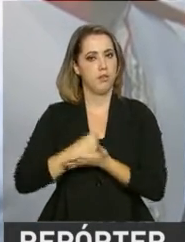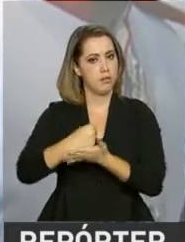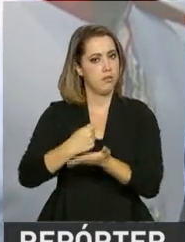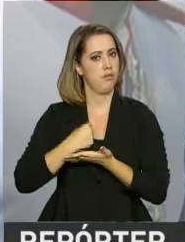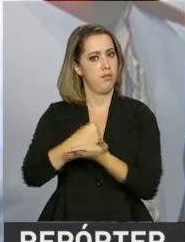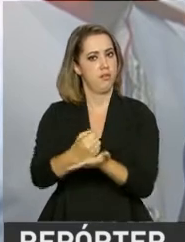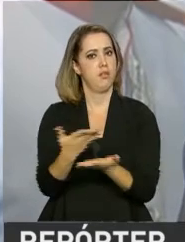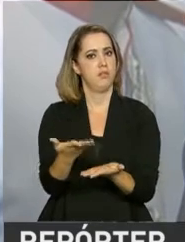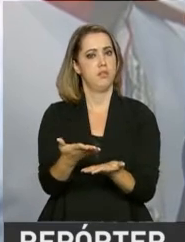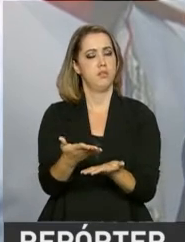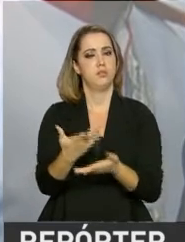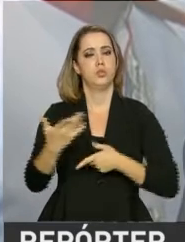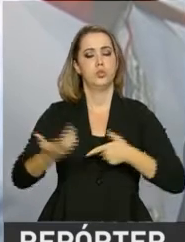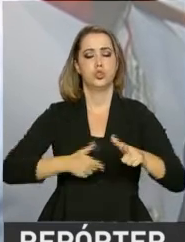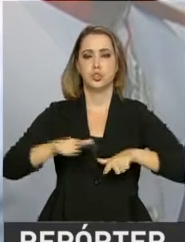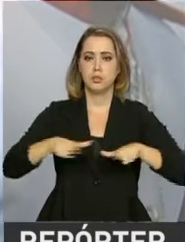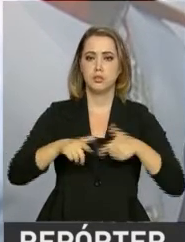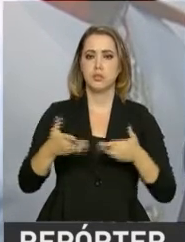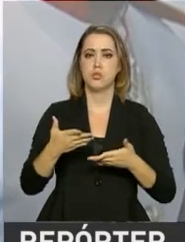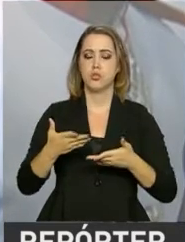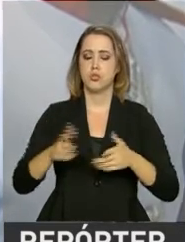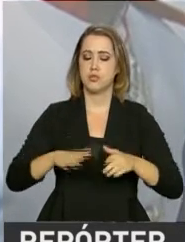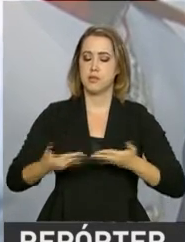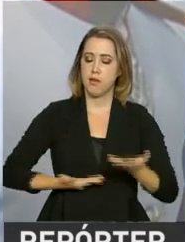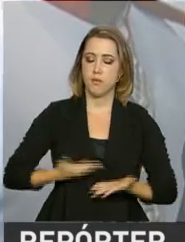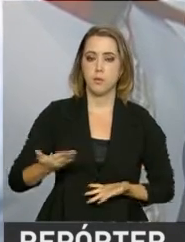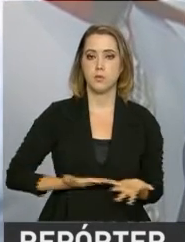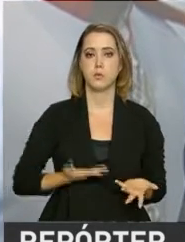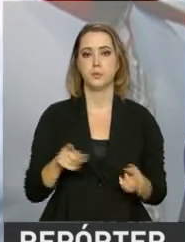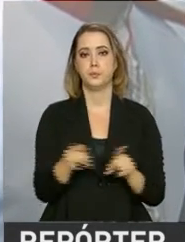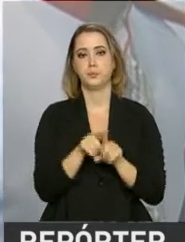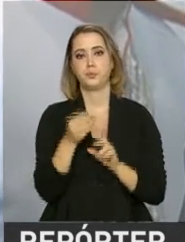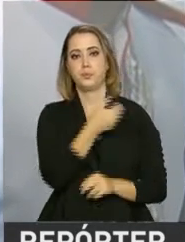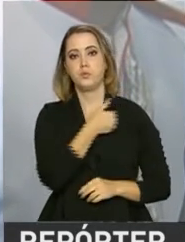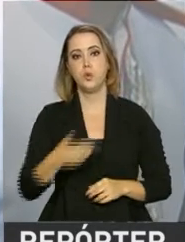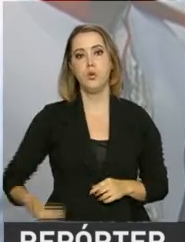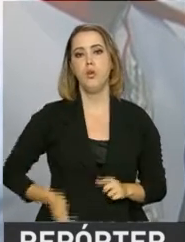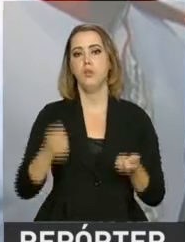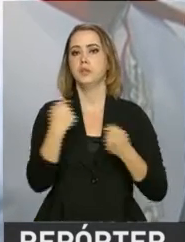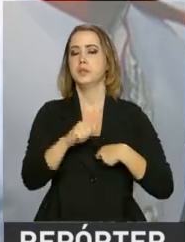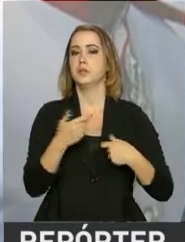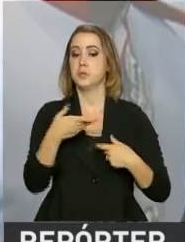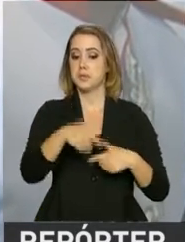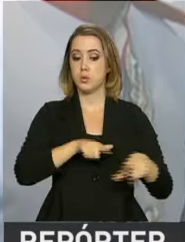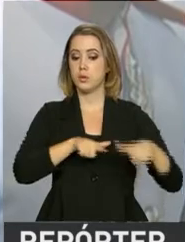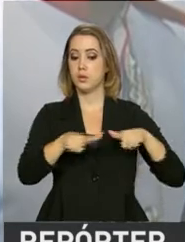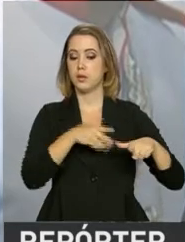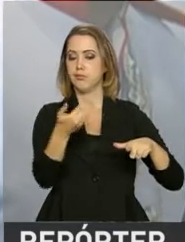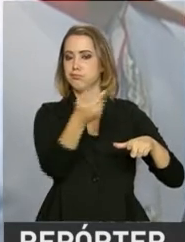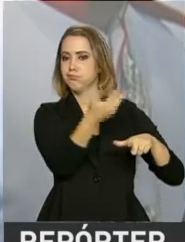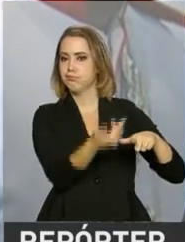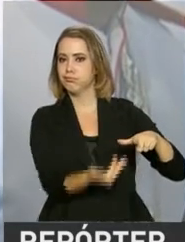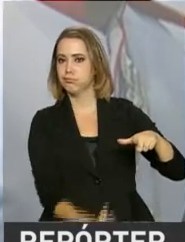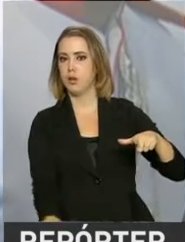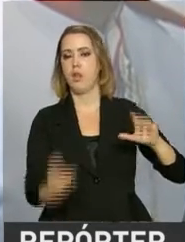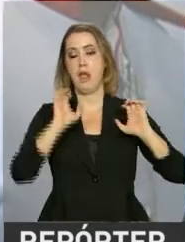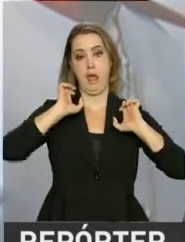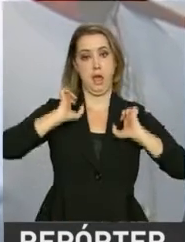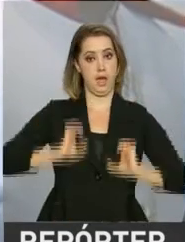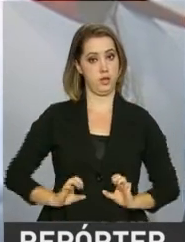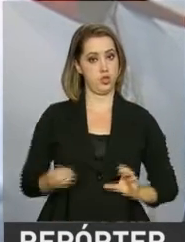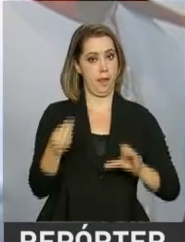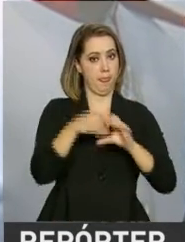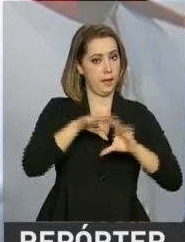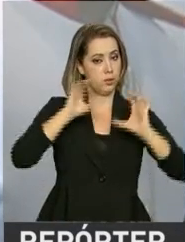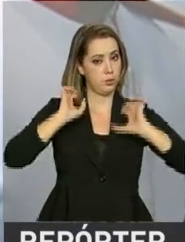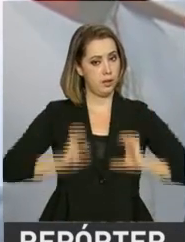serviços públicos. Exige-se cada vez mais que o Estado se paute na sua ação pelo vasto conjunto de valores éticos e